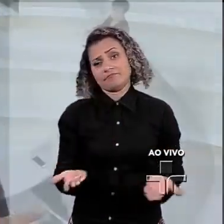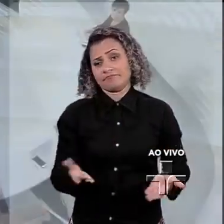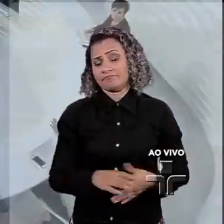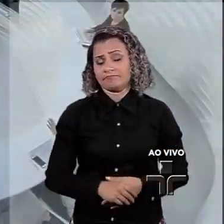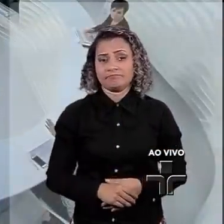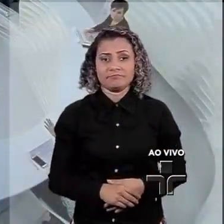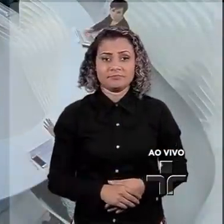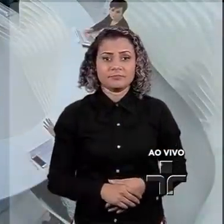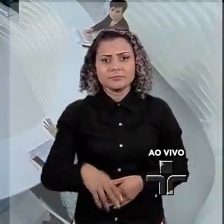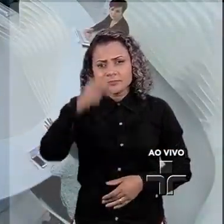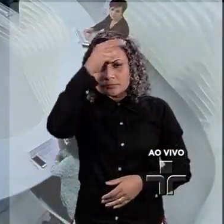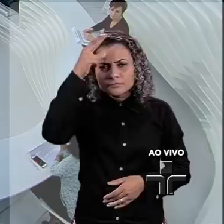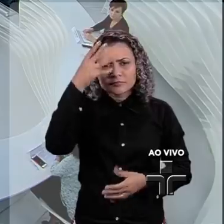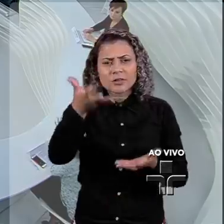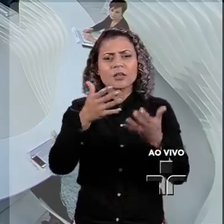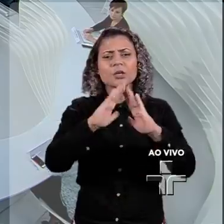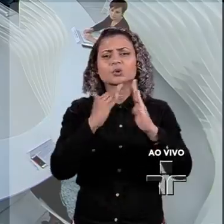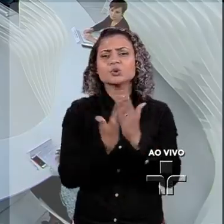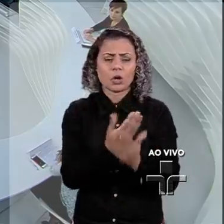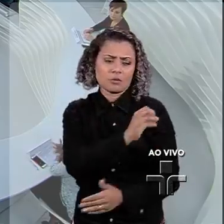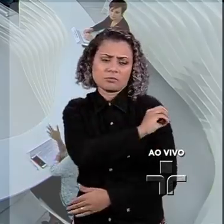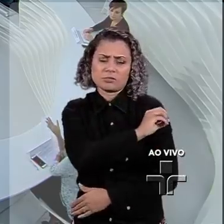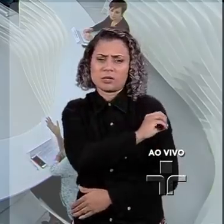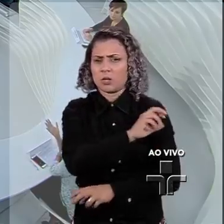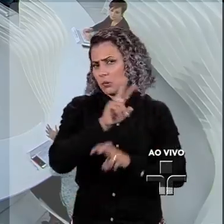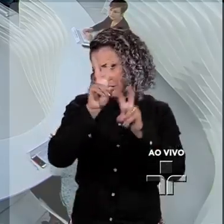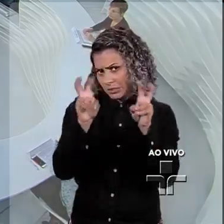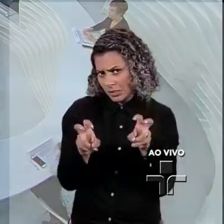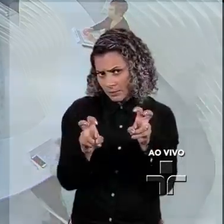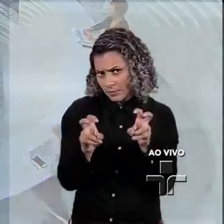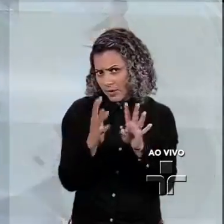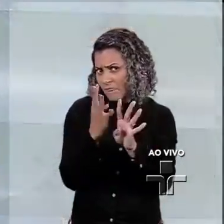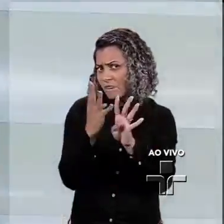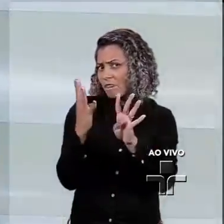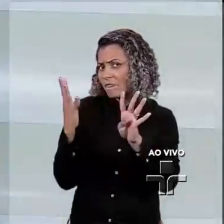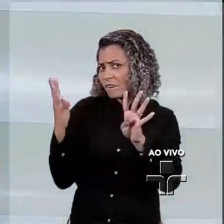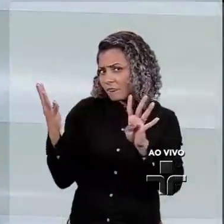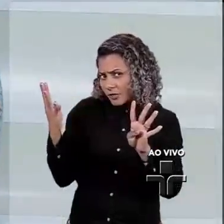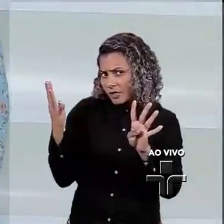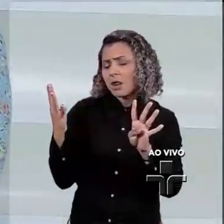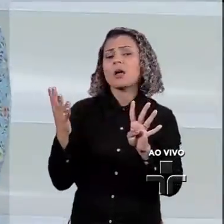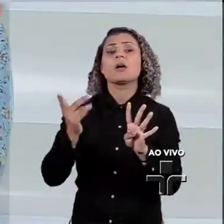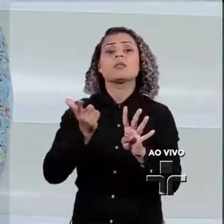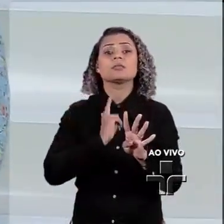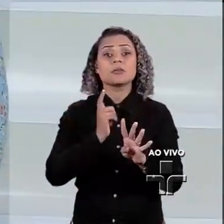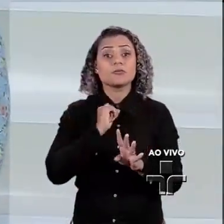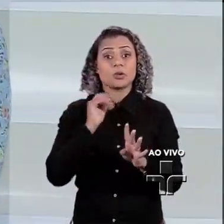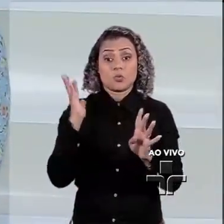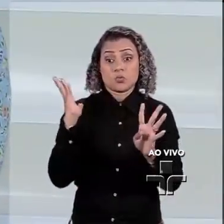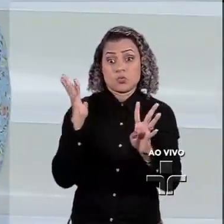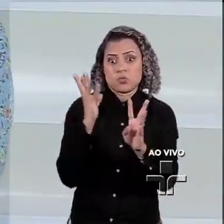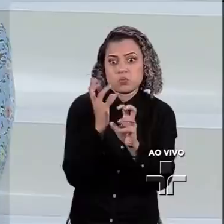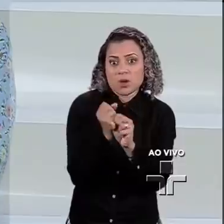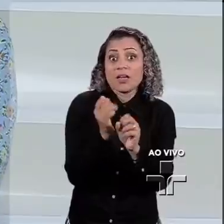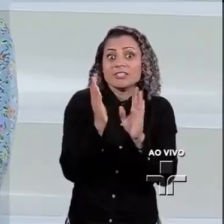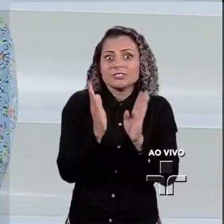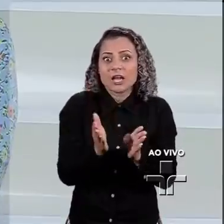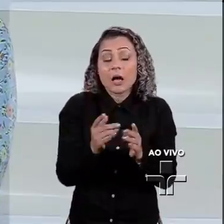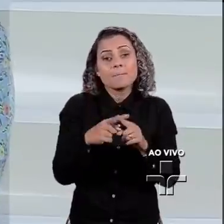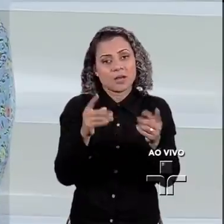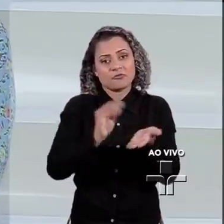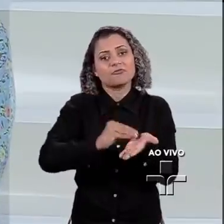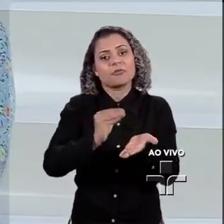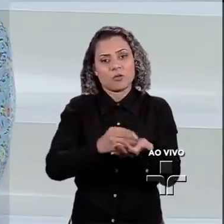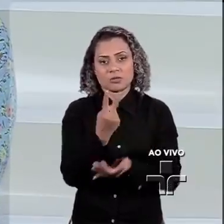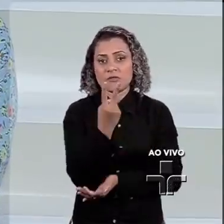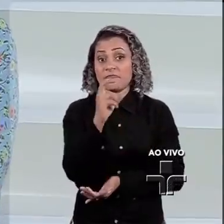Prefeito, queria falar sobre creches. A fila de espera reduziu razoavelmente nos últimos anos, mas ainda tem 20 mil